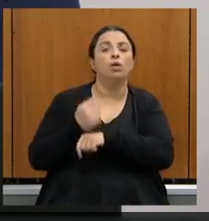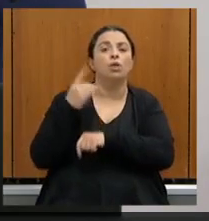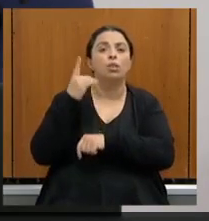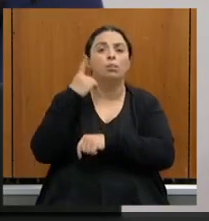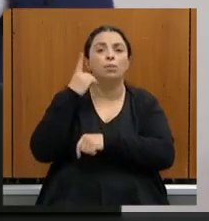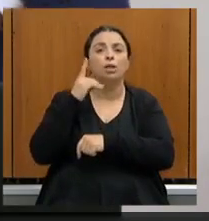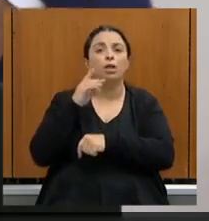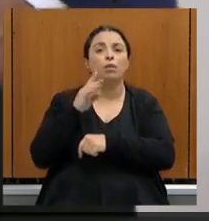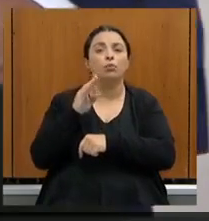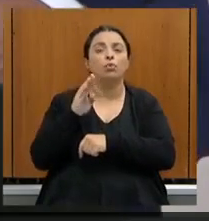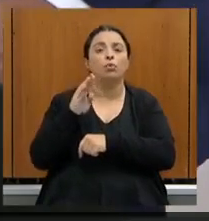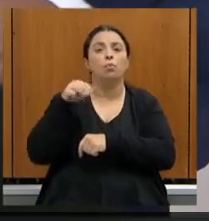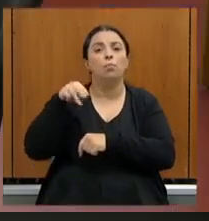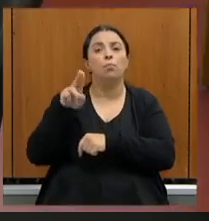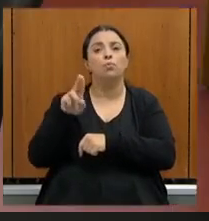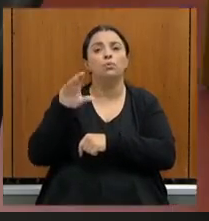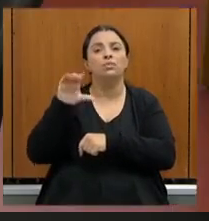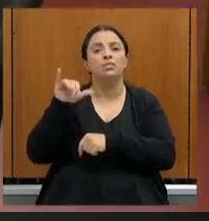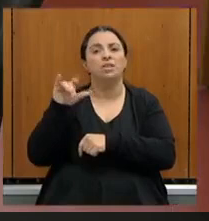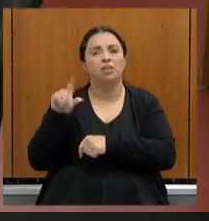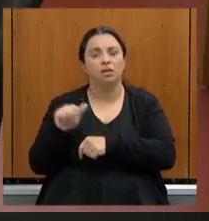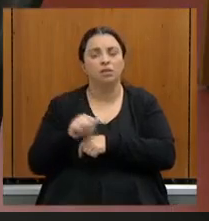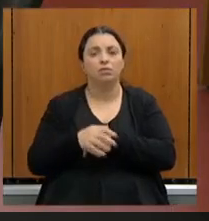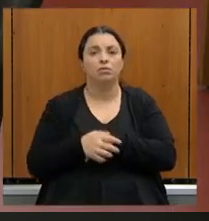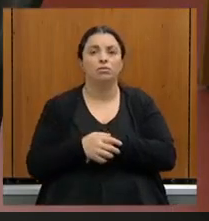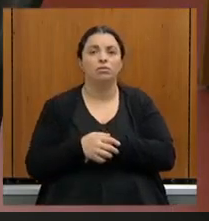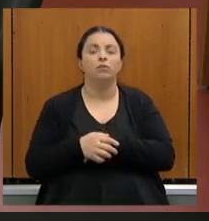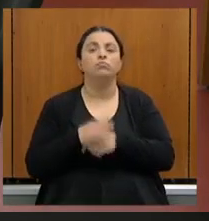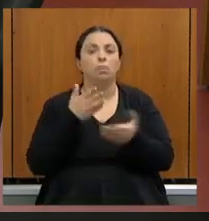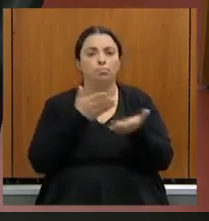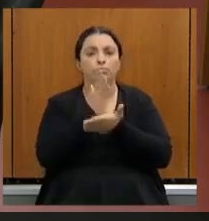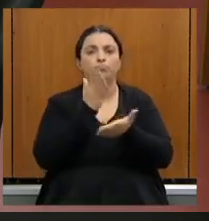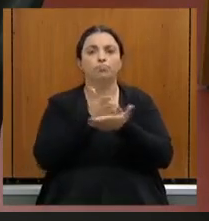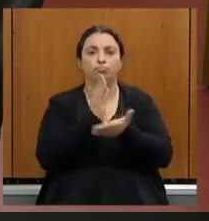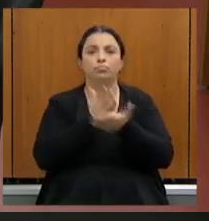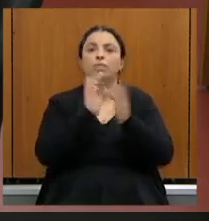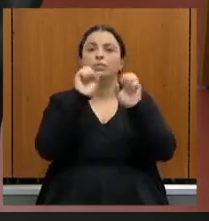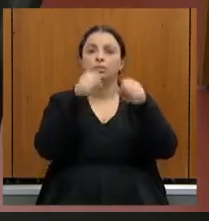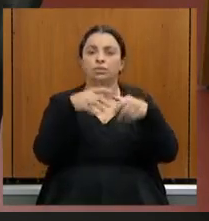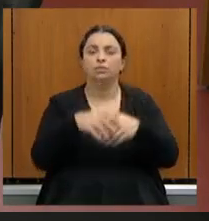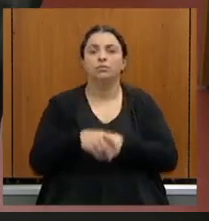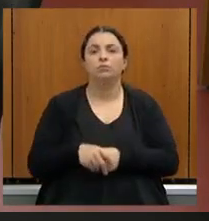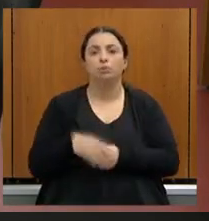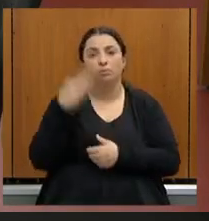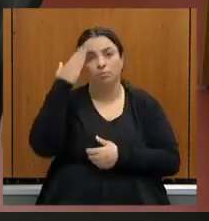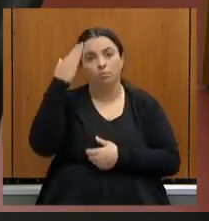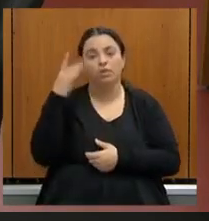Bernardo Mucida favorável a todos os requerimentos presidente obrigado deputada